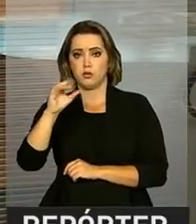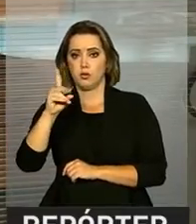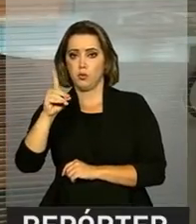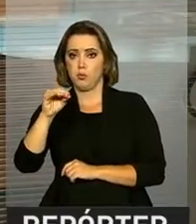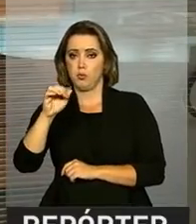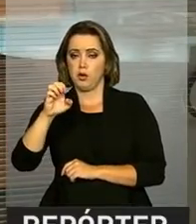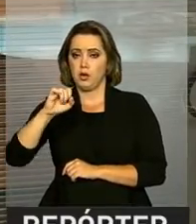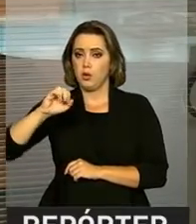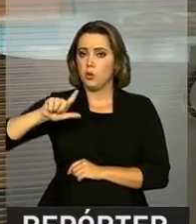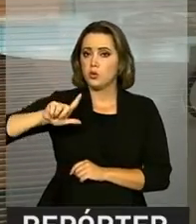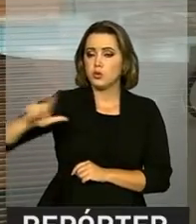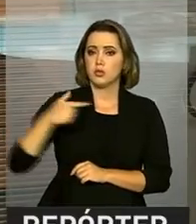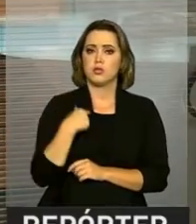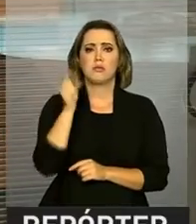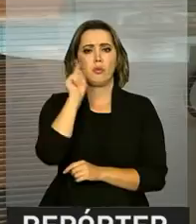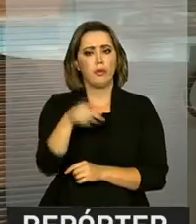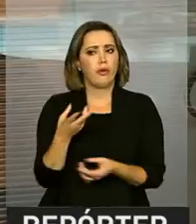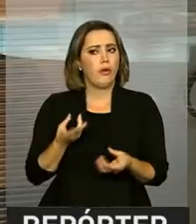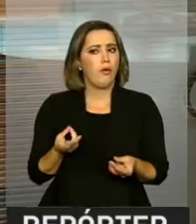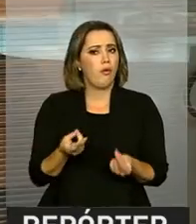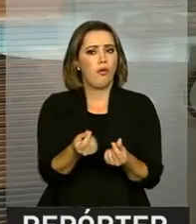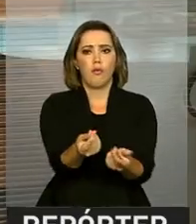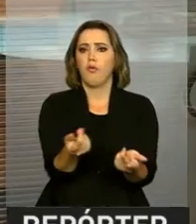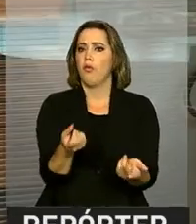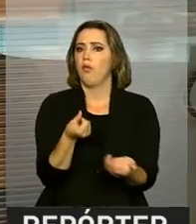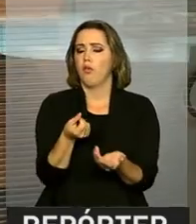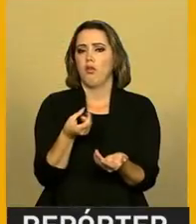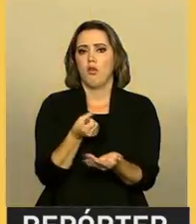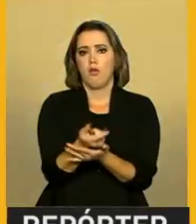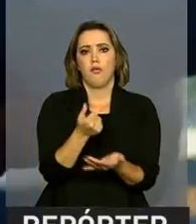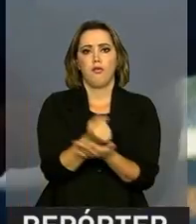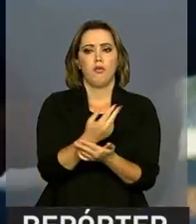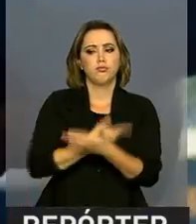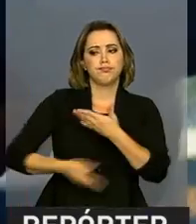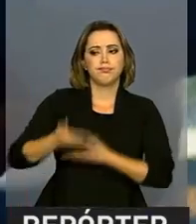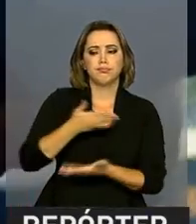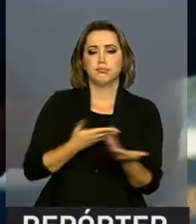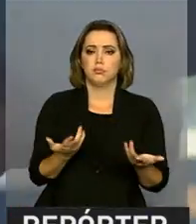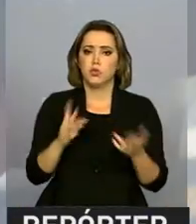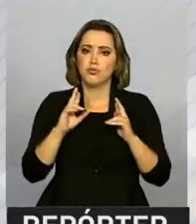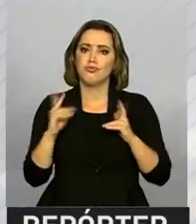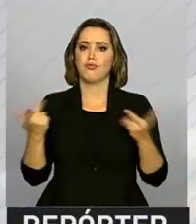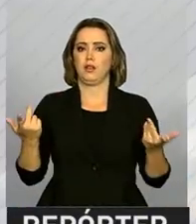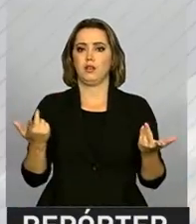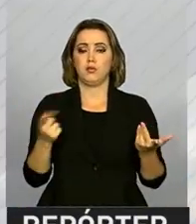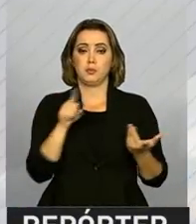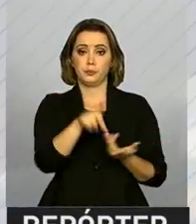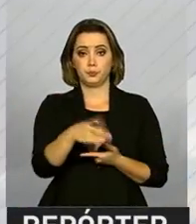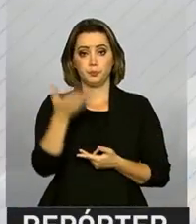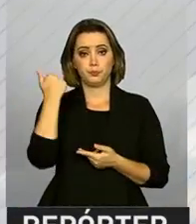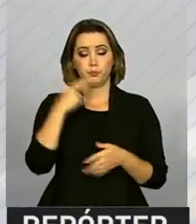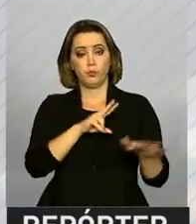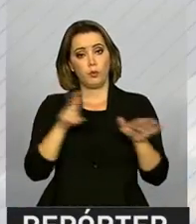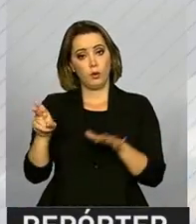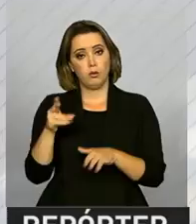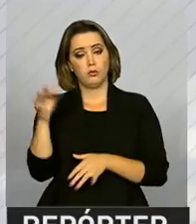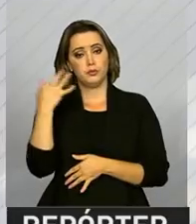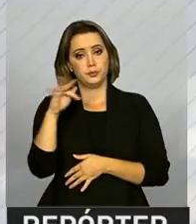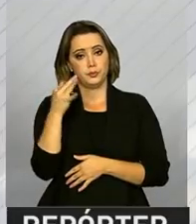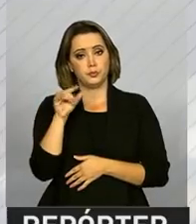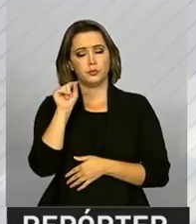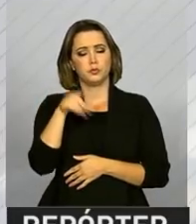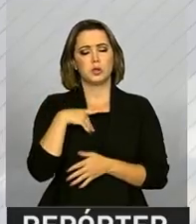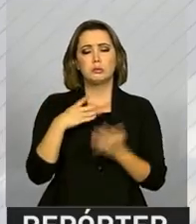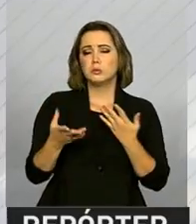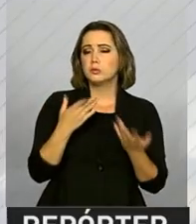de mercado, ele varia conforme a sua lógica de preço de mercado. Na última semana de fevereiro, o preço médio da gasolina para o consumidor